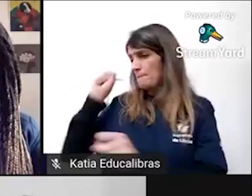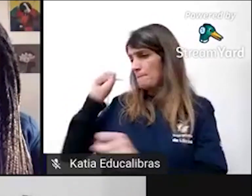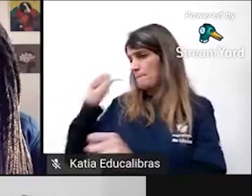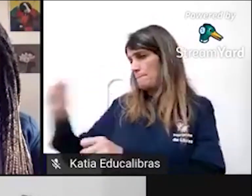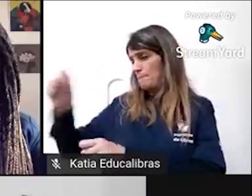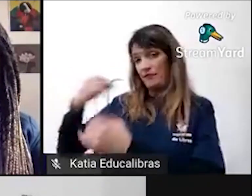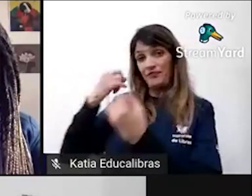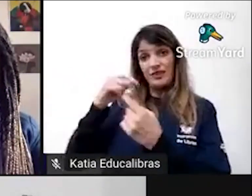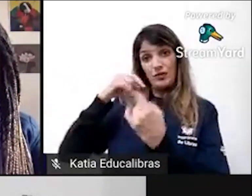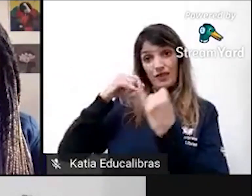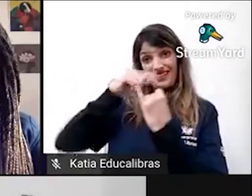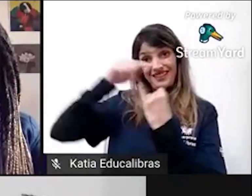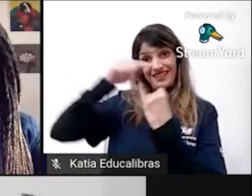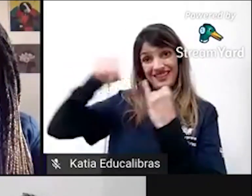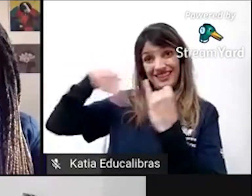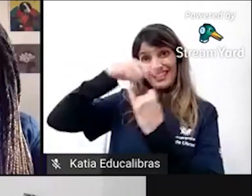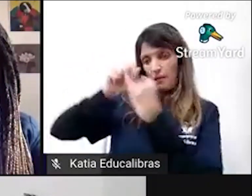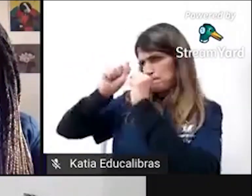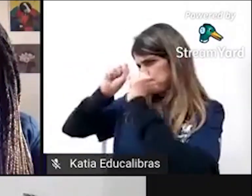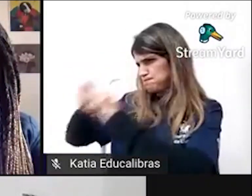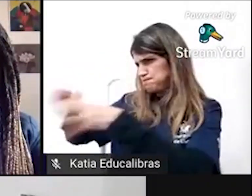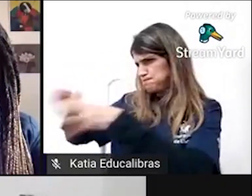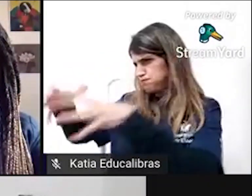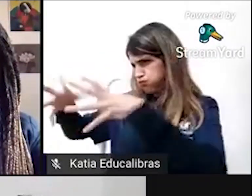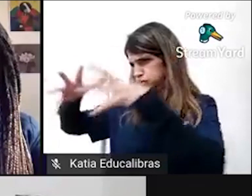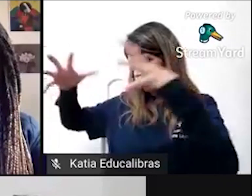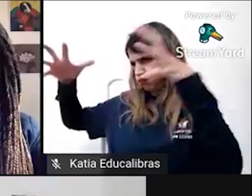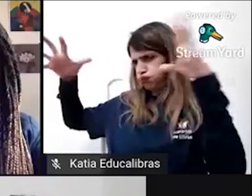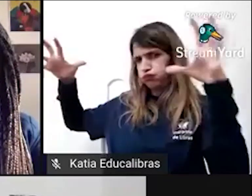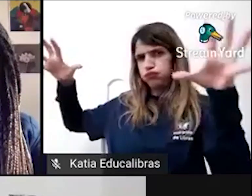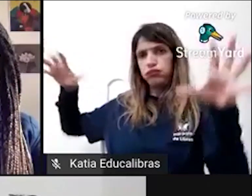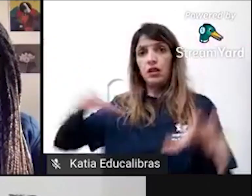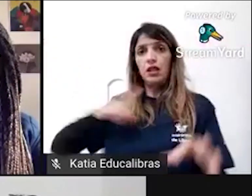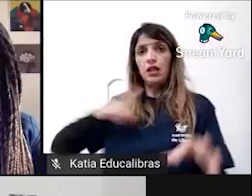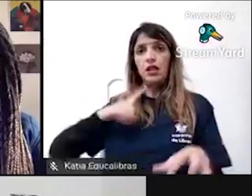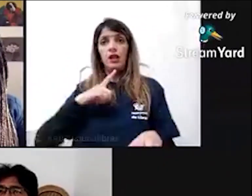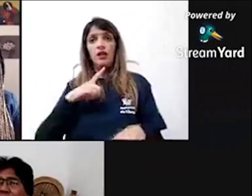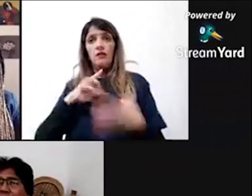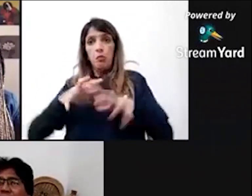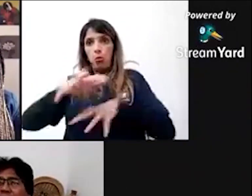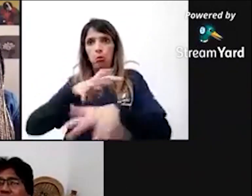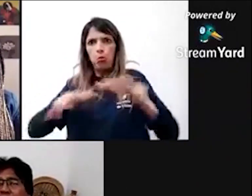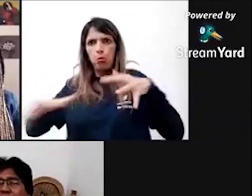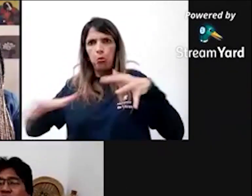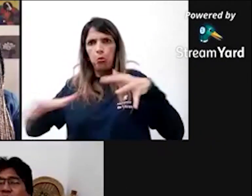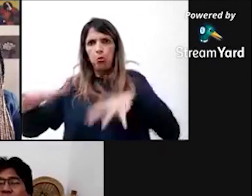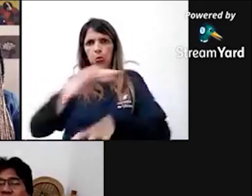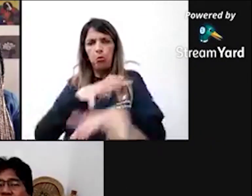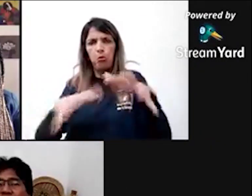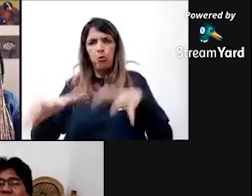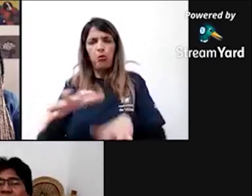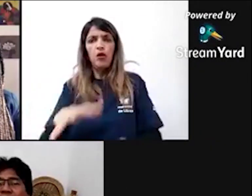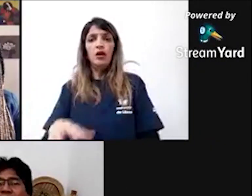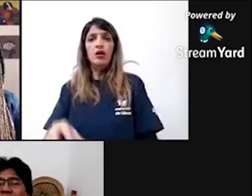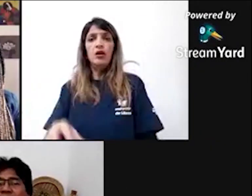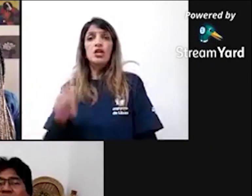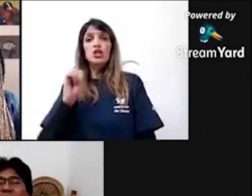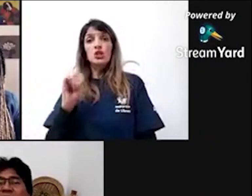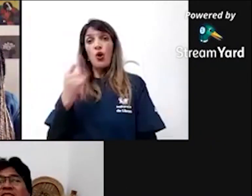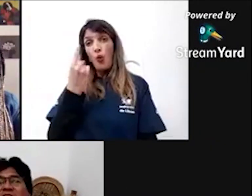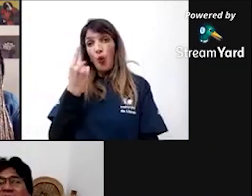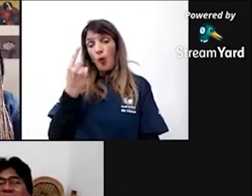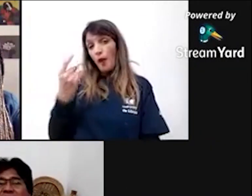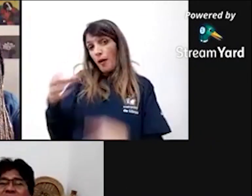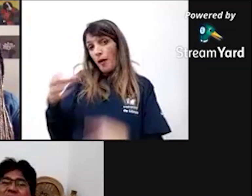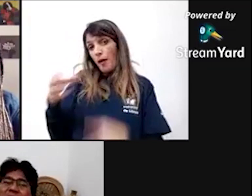isso. Só essa bomba de 27 toneladas só ela tinha o poder de